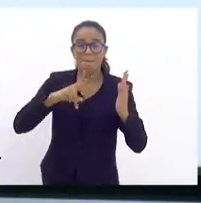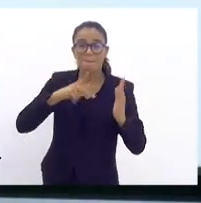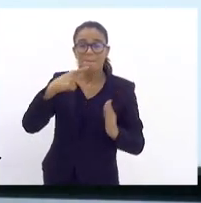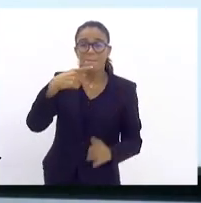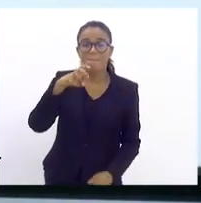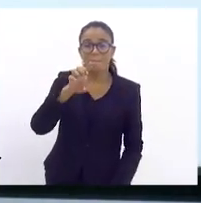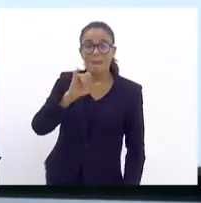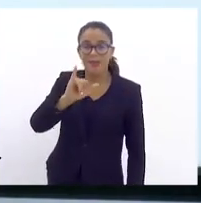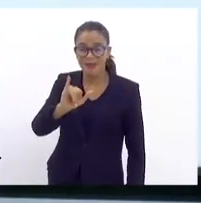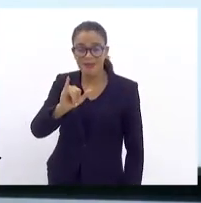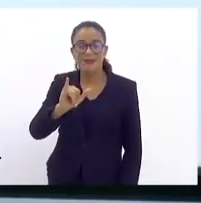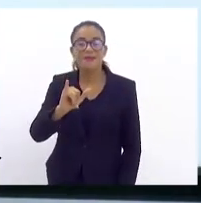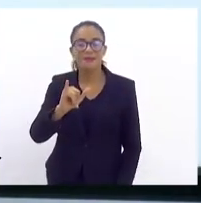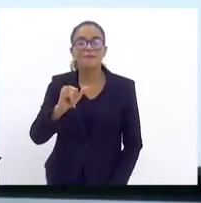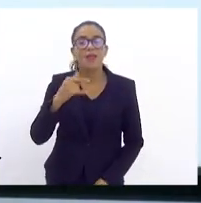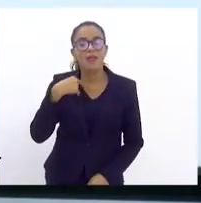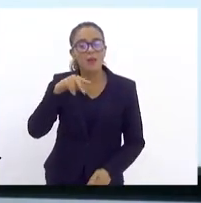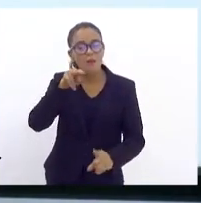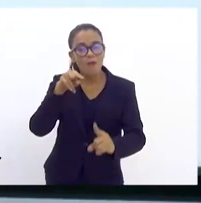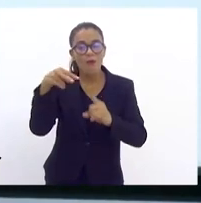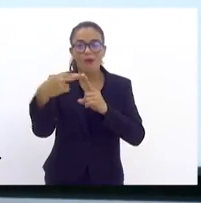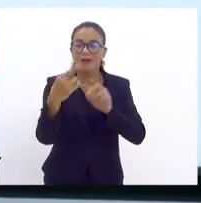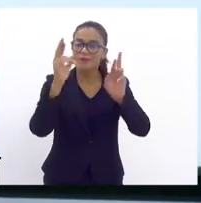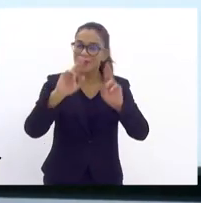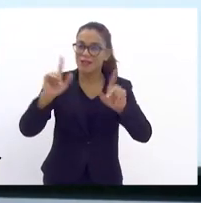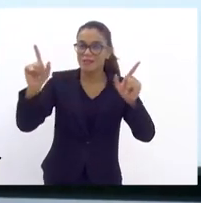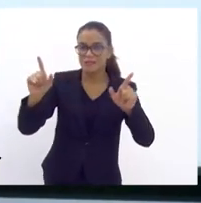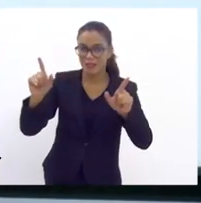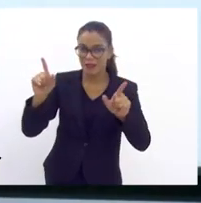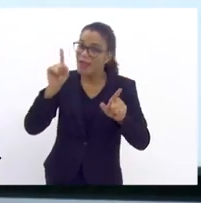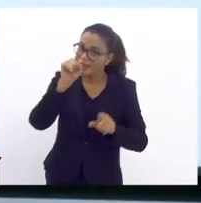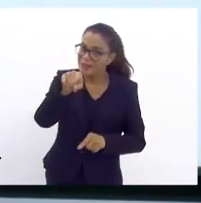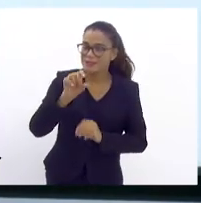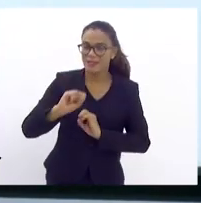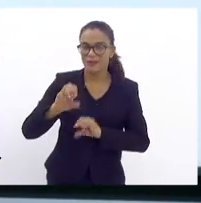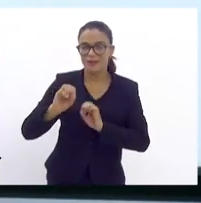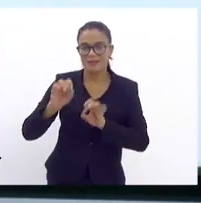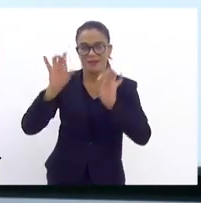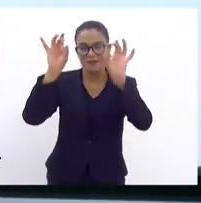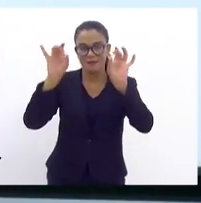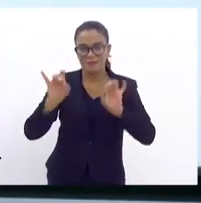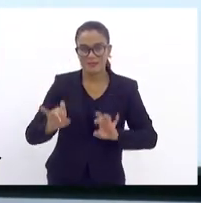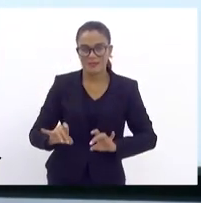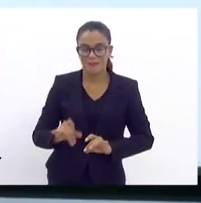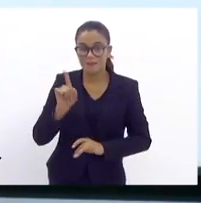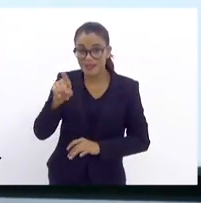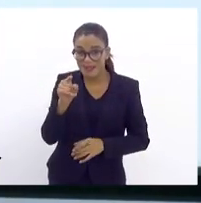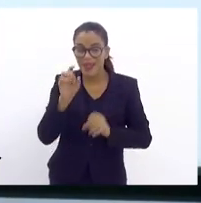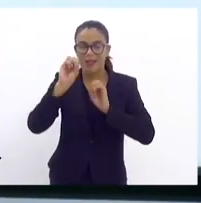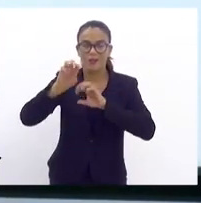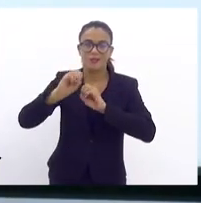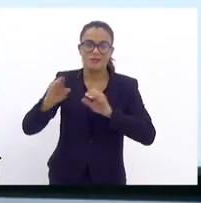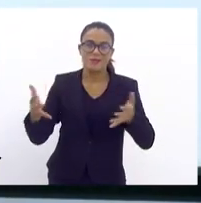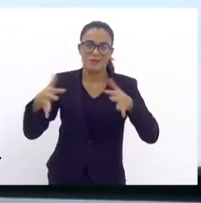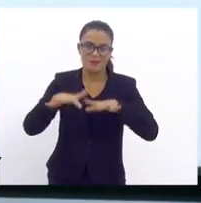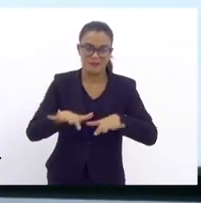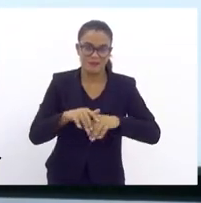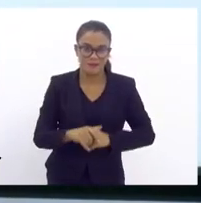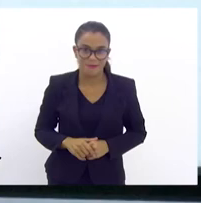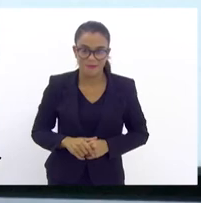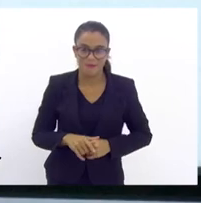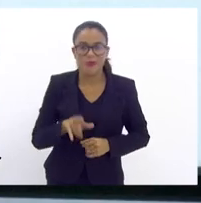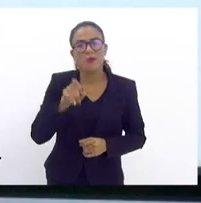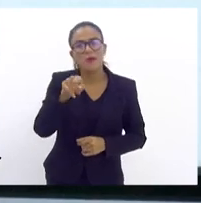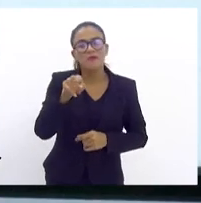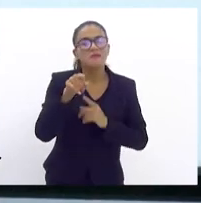ele tem direito a um olhar diferenciado sobre ele isso é que a educação especial isso é educação inclusiva né E quando você